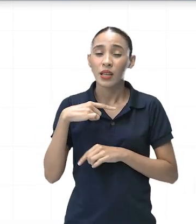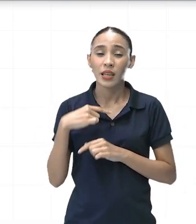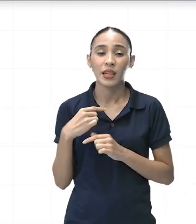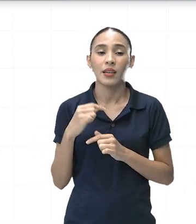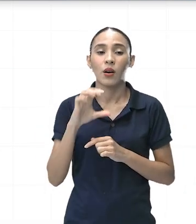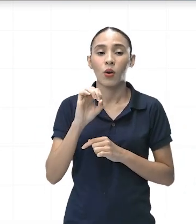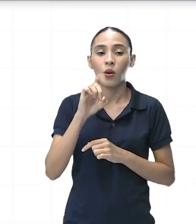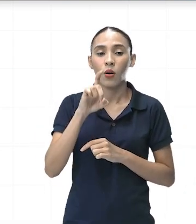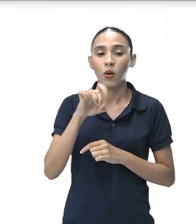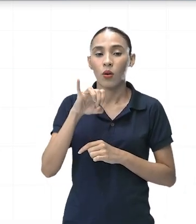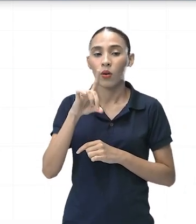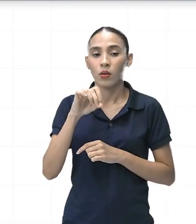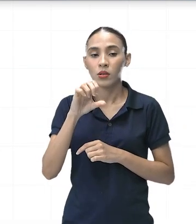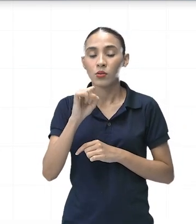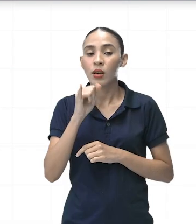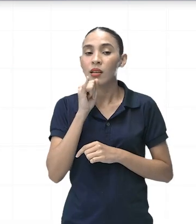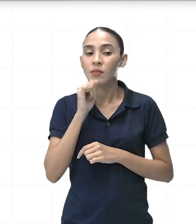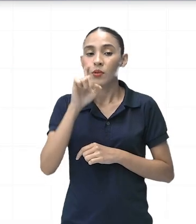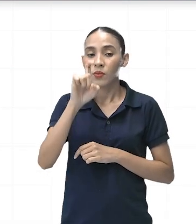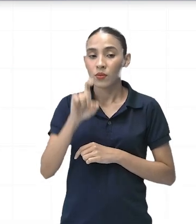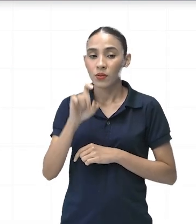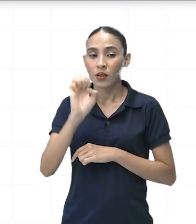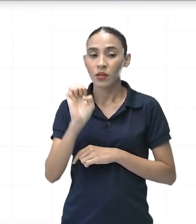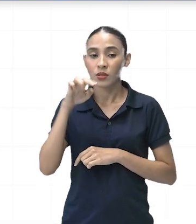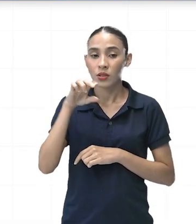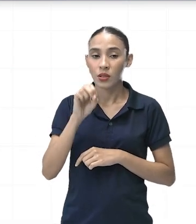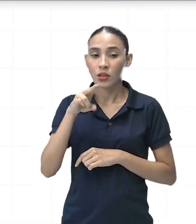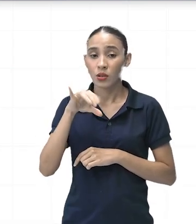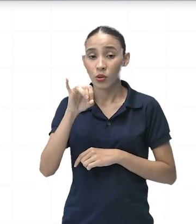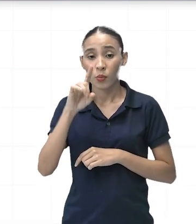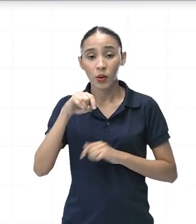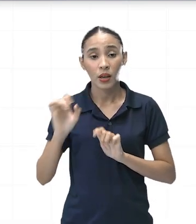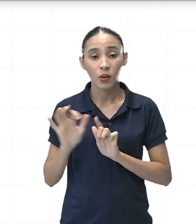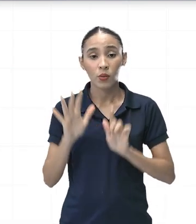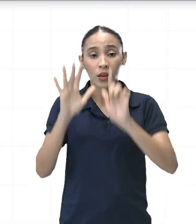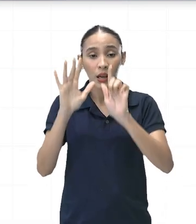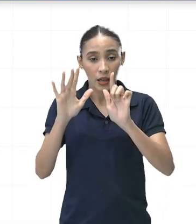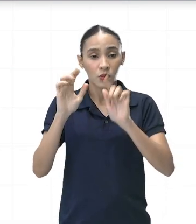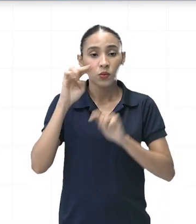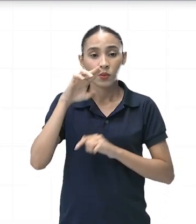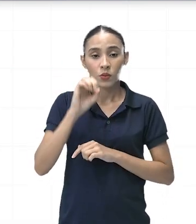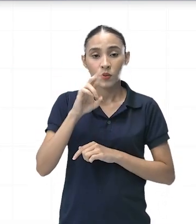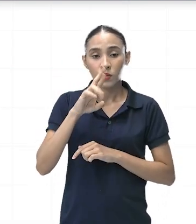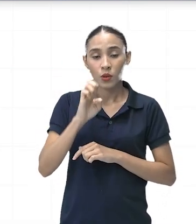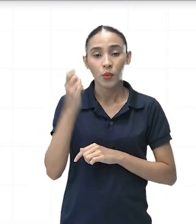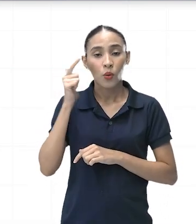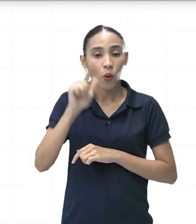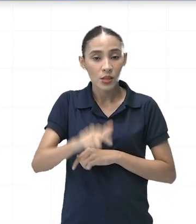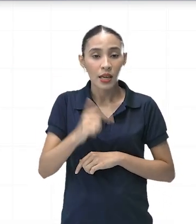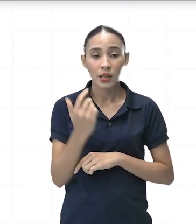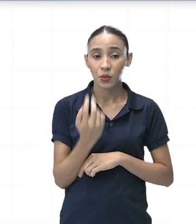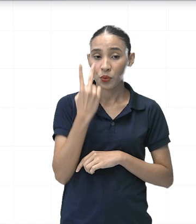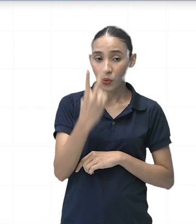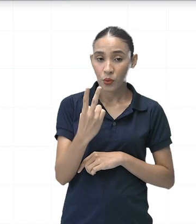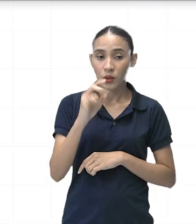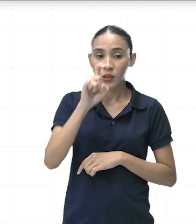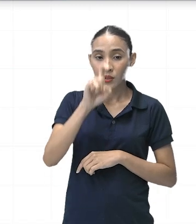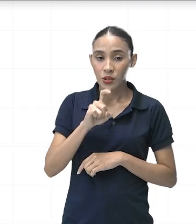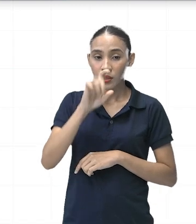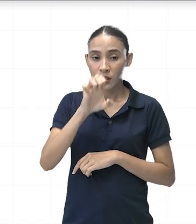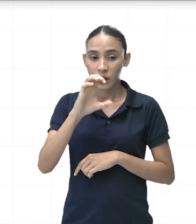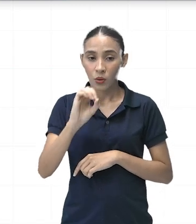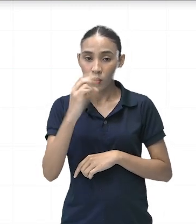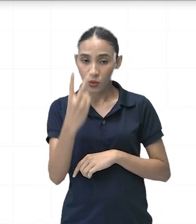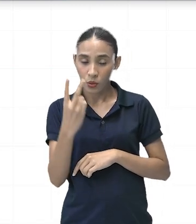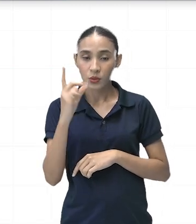óxidos. A exemplo do xenônio, que apesar de ser um gás nobre, consegue formar dois óxidos, o XeO2,